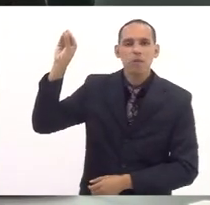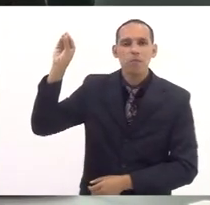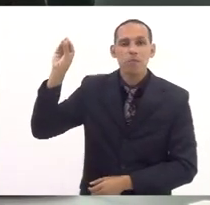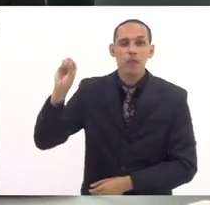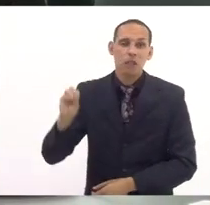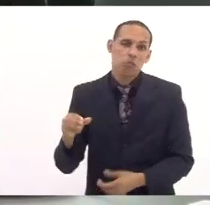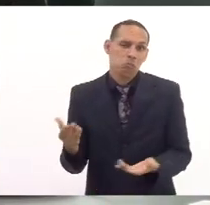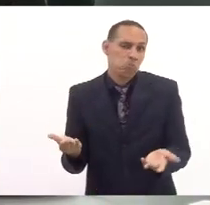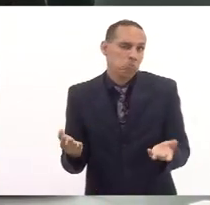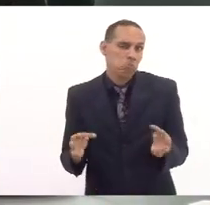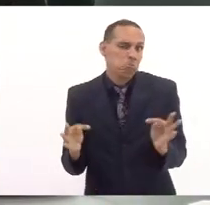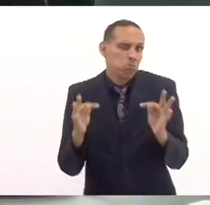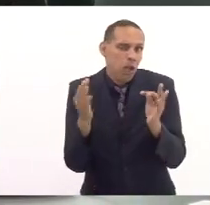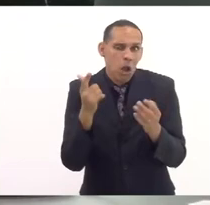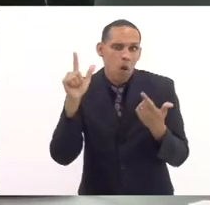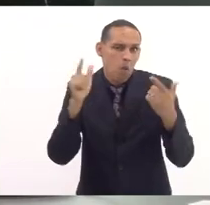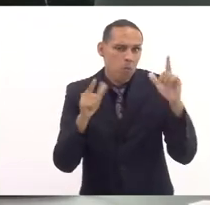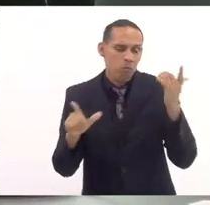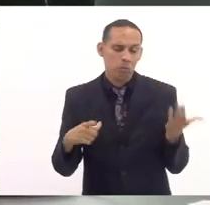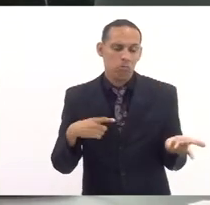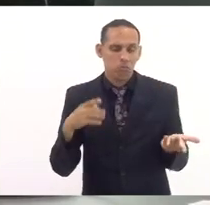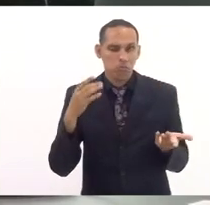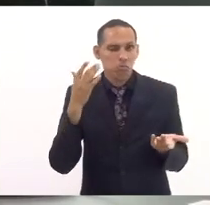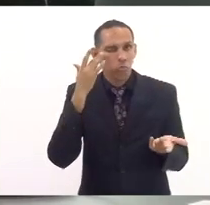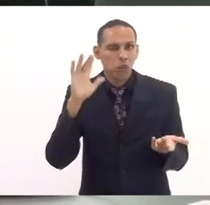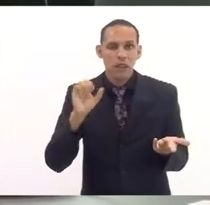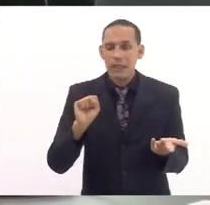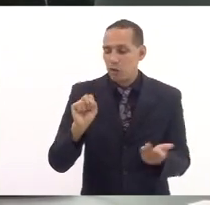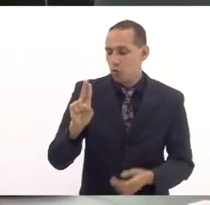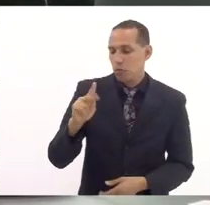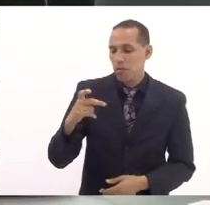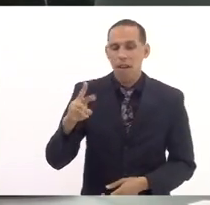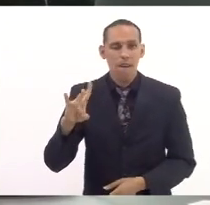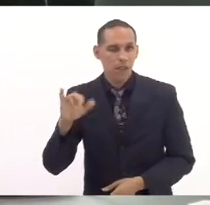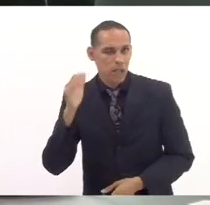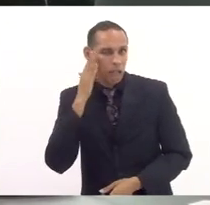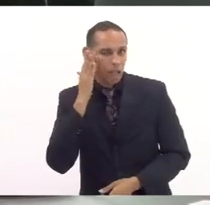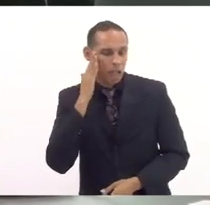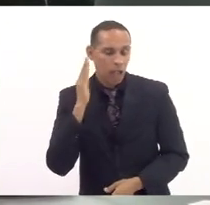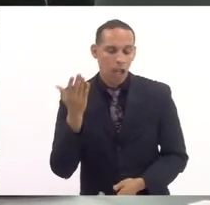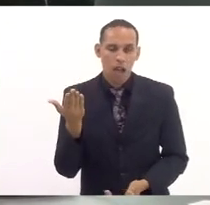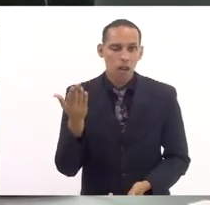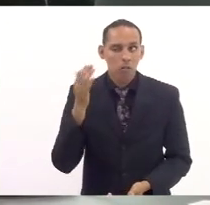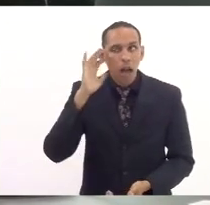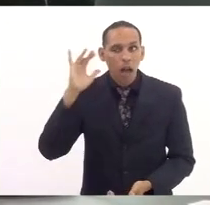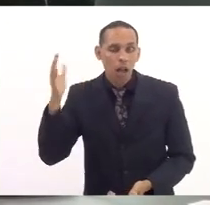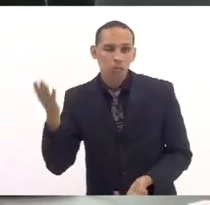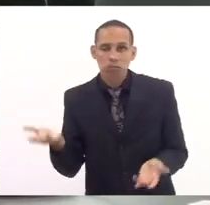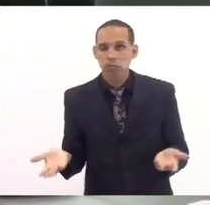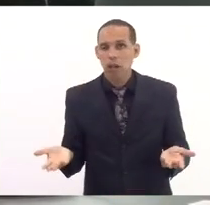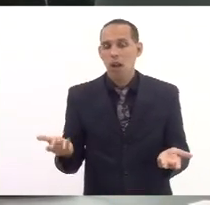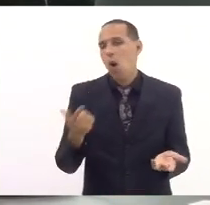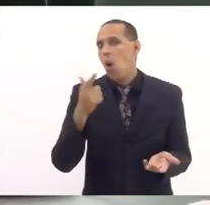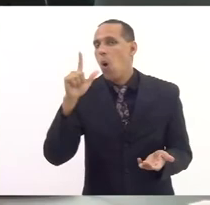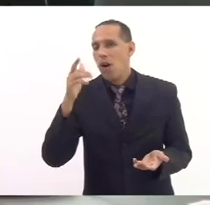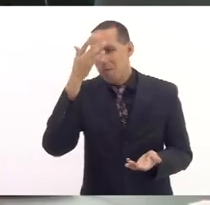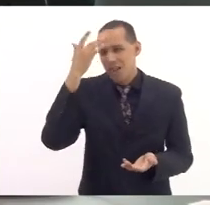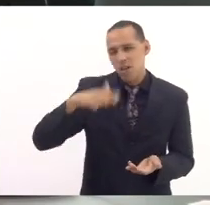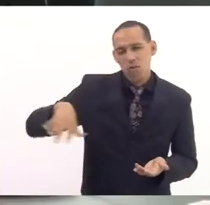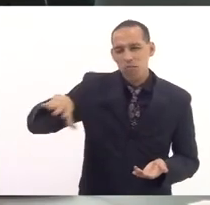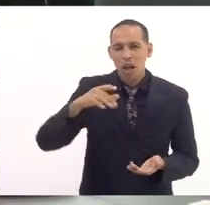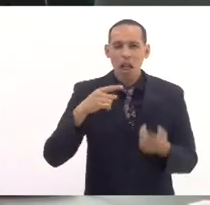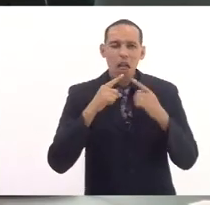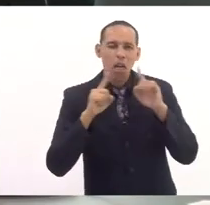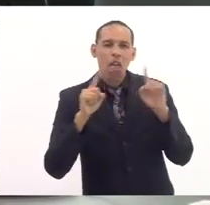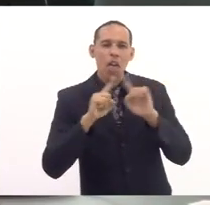se a Supervia está pensando nisso, se vem. Outra coisa importante, os passageiros reclamam